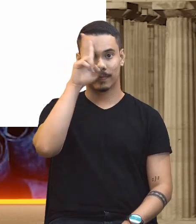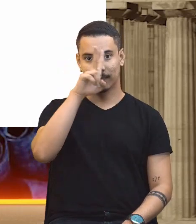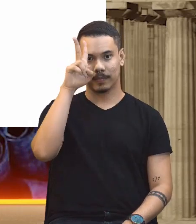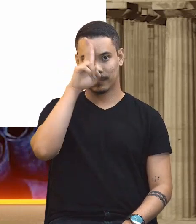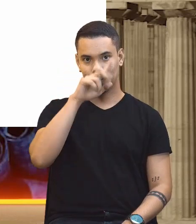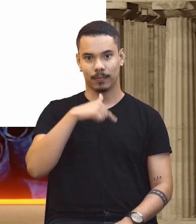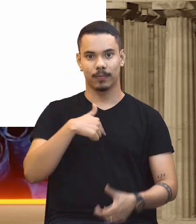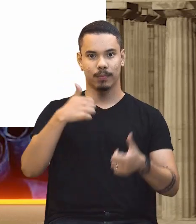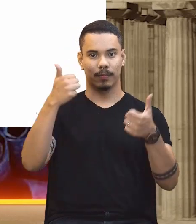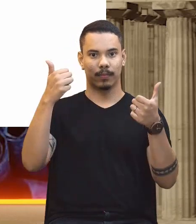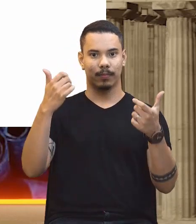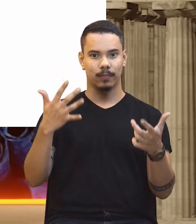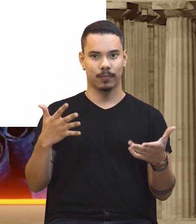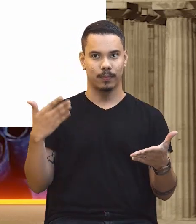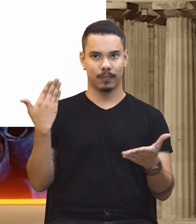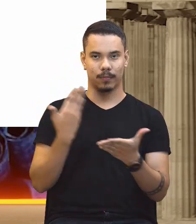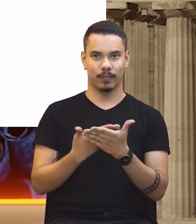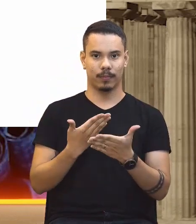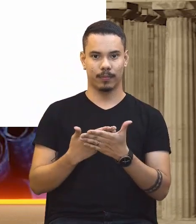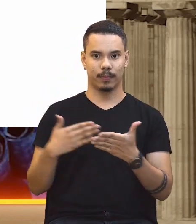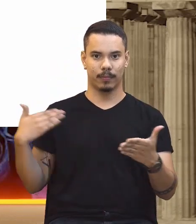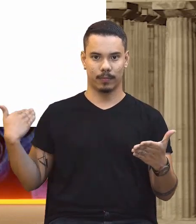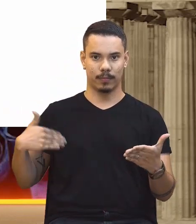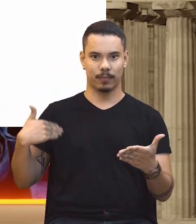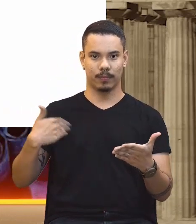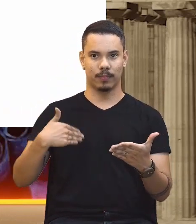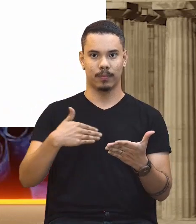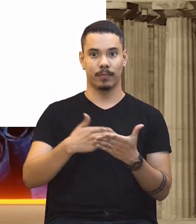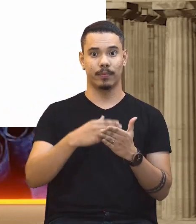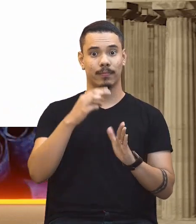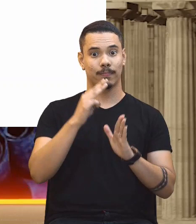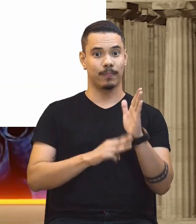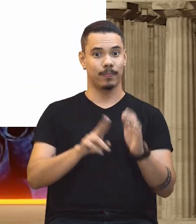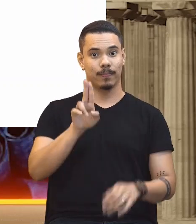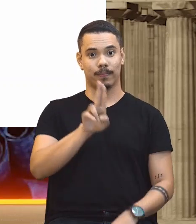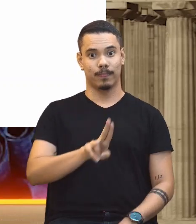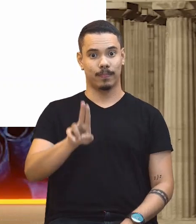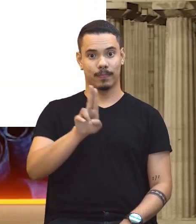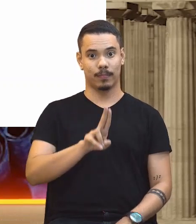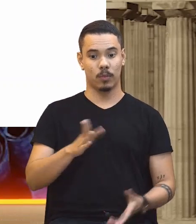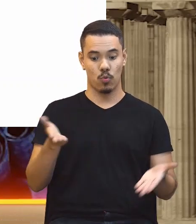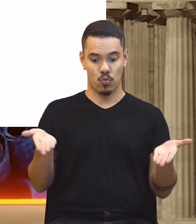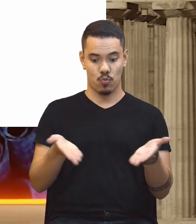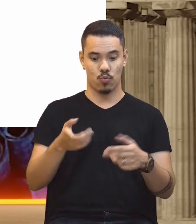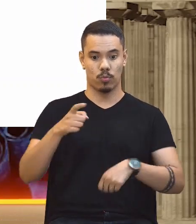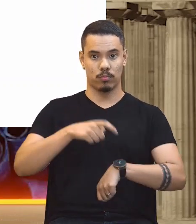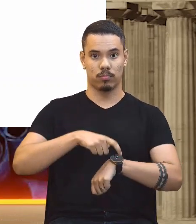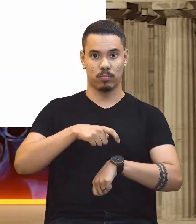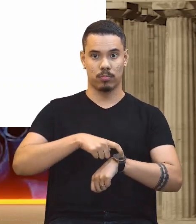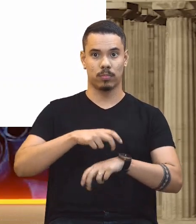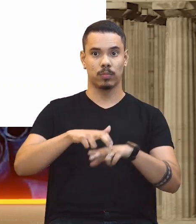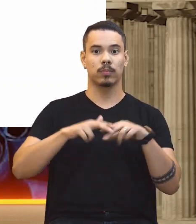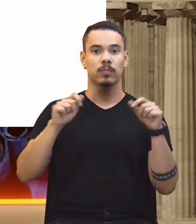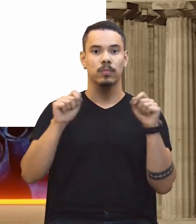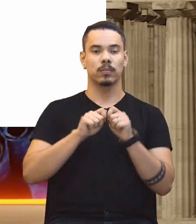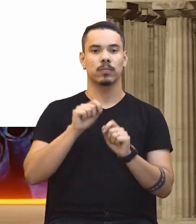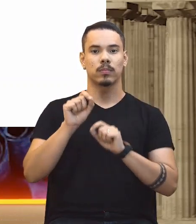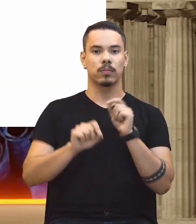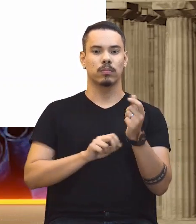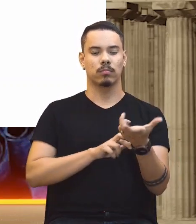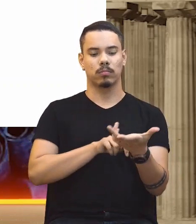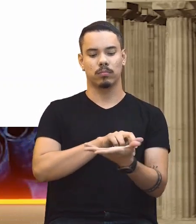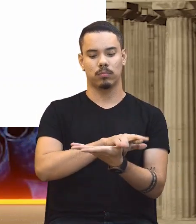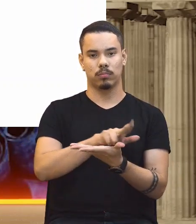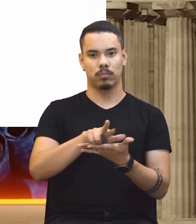durante a aula, esse método, ele é muito utilizado pelas ciências hoje, ou seja, que faz diversas